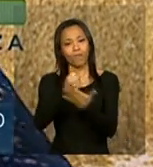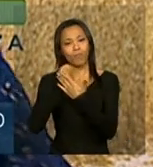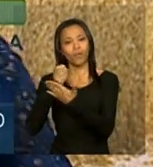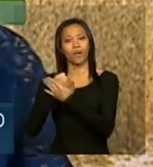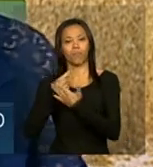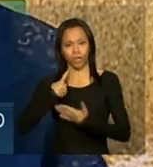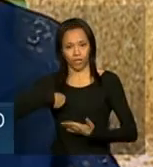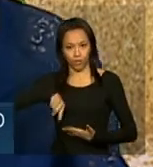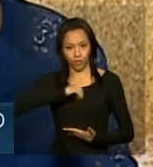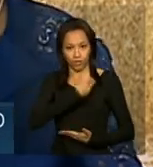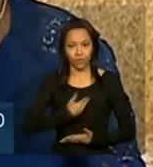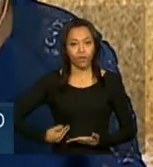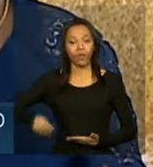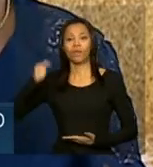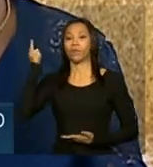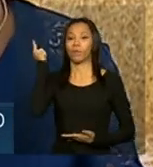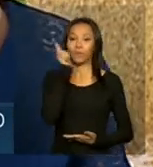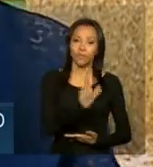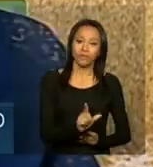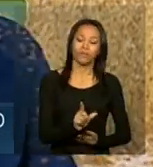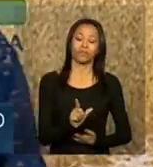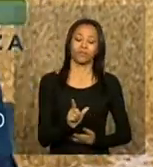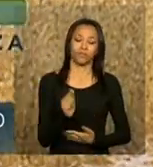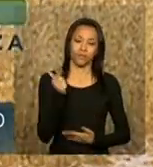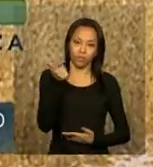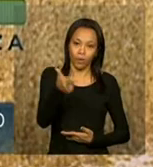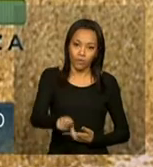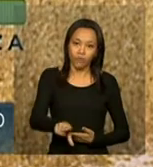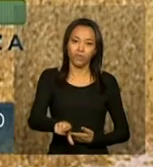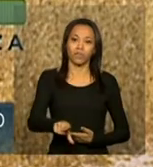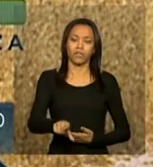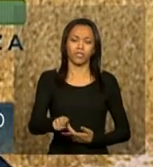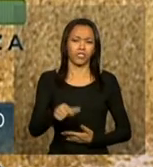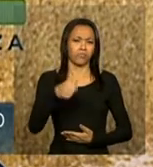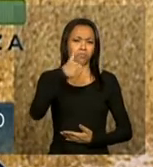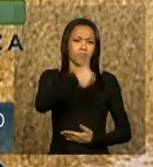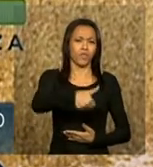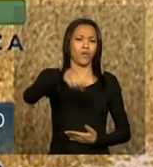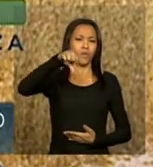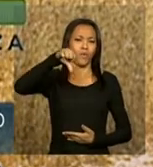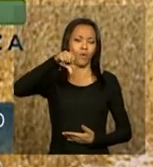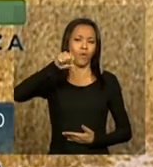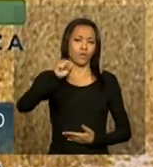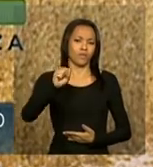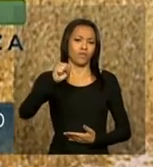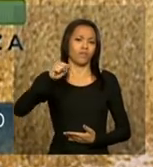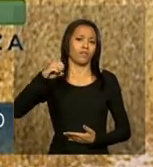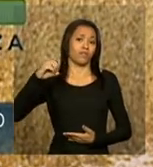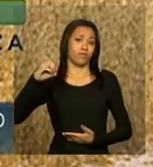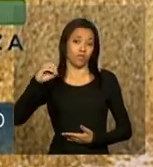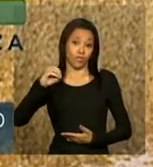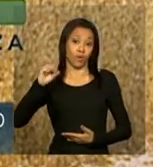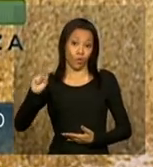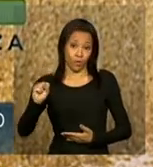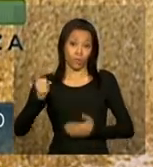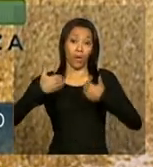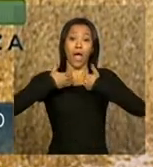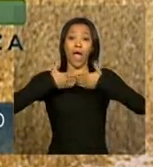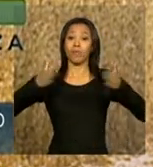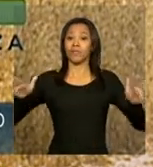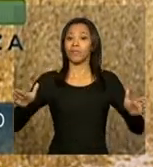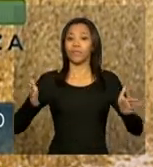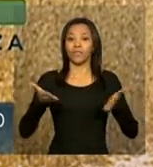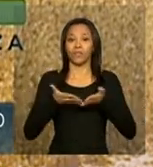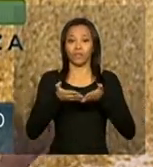nós pudéssemos, mais uma vez, depois de 1808, abrir os portos brasileiros às